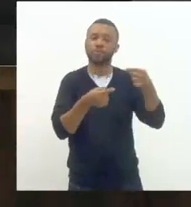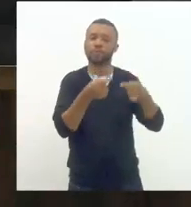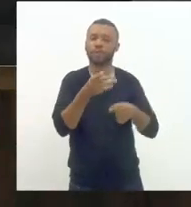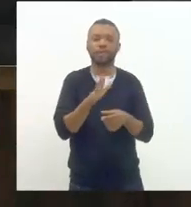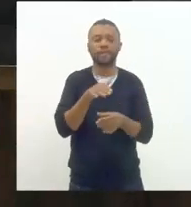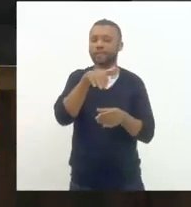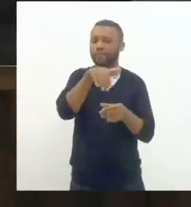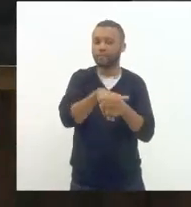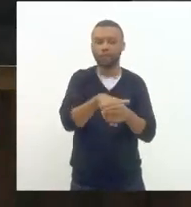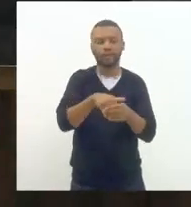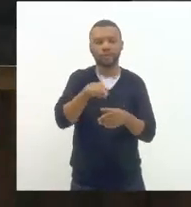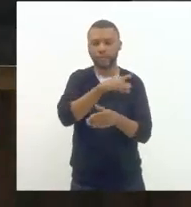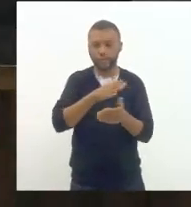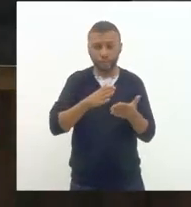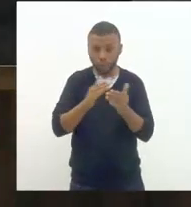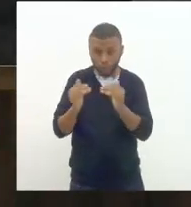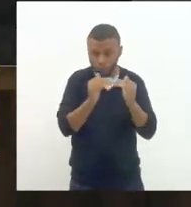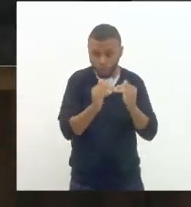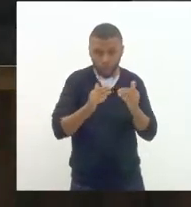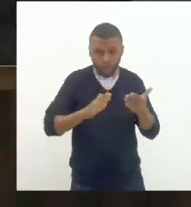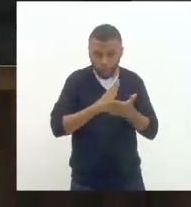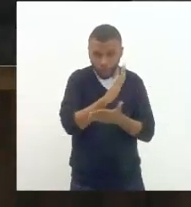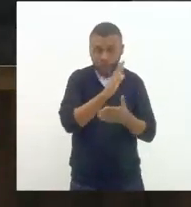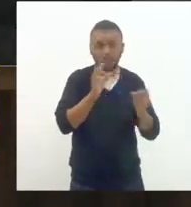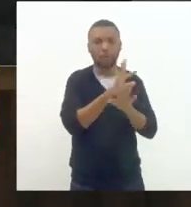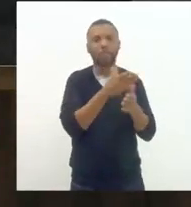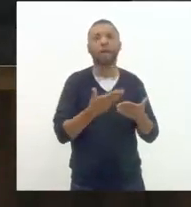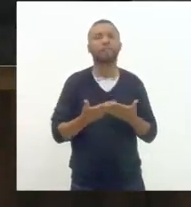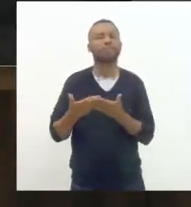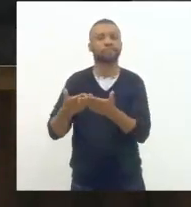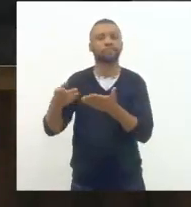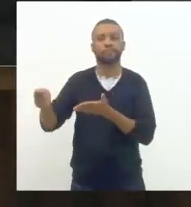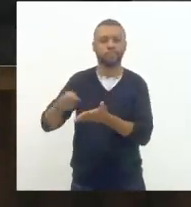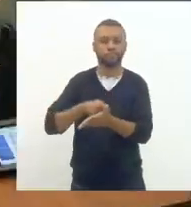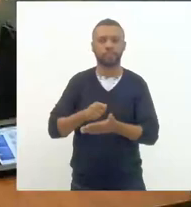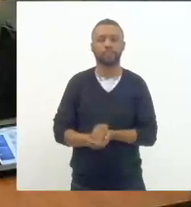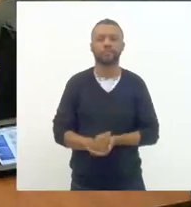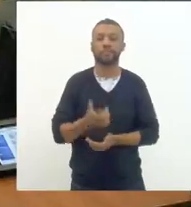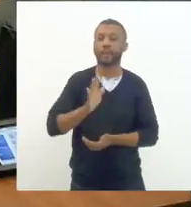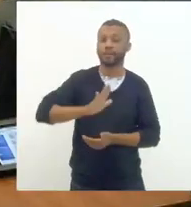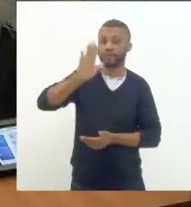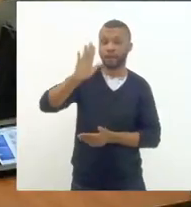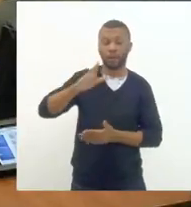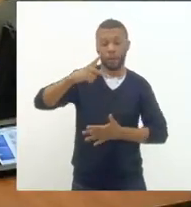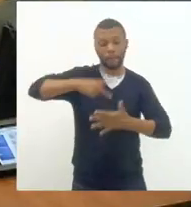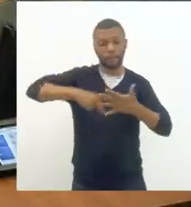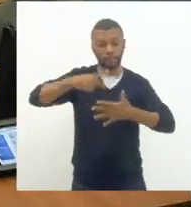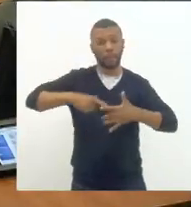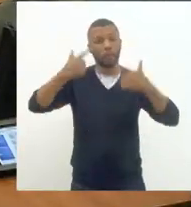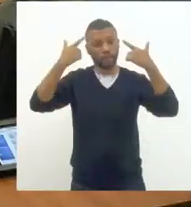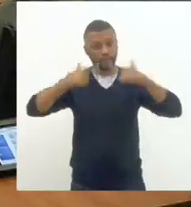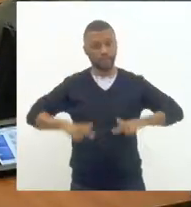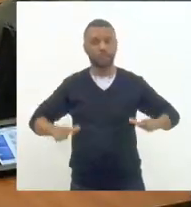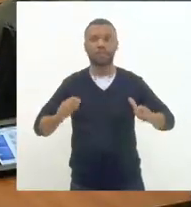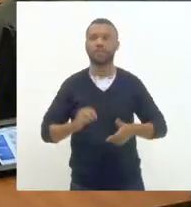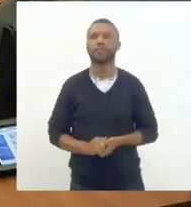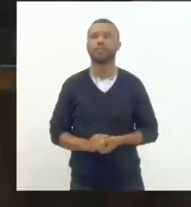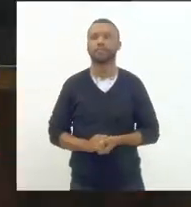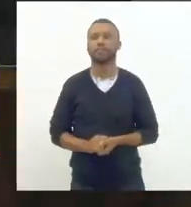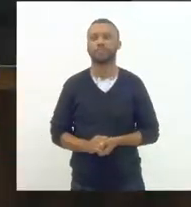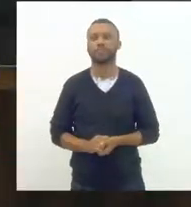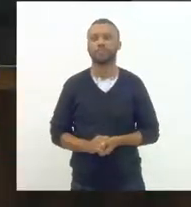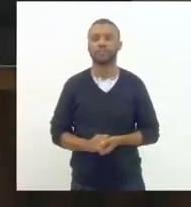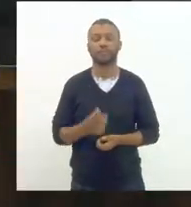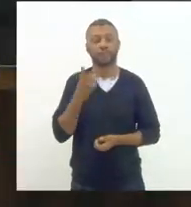votação. Senhores que aprovam, permaneçam como estão, aprovado, vai à promulgação. Abstenção da bancada do PSOL. Eu,